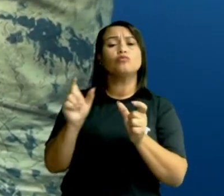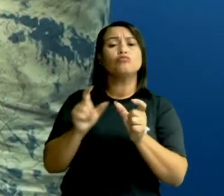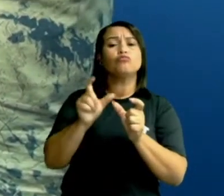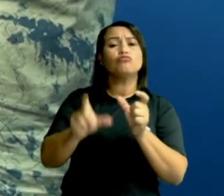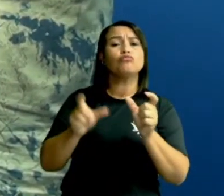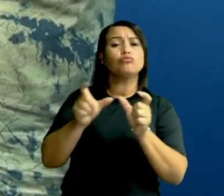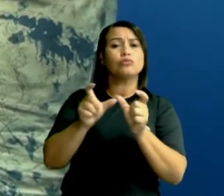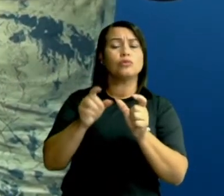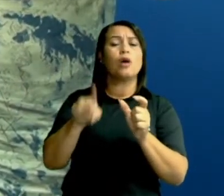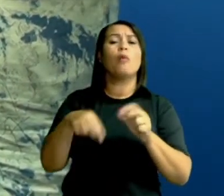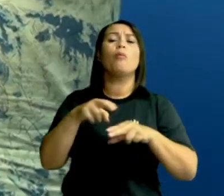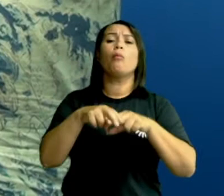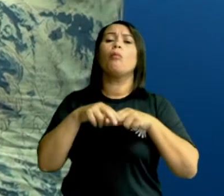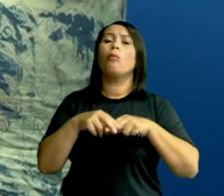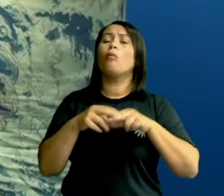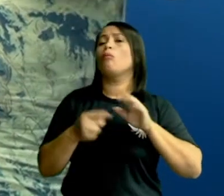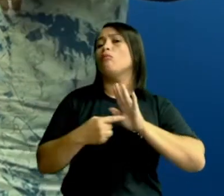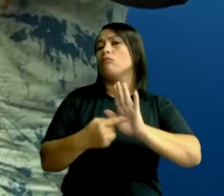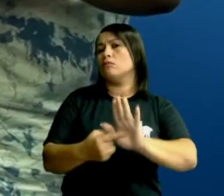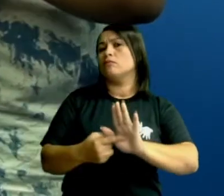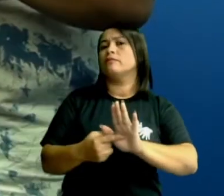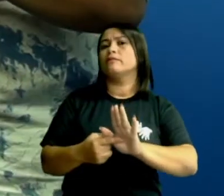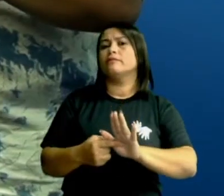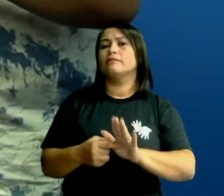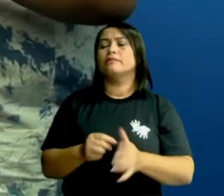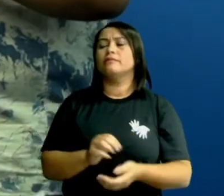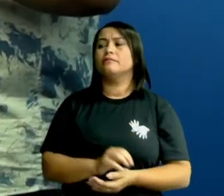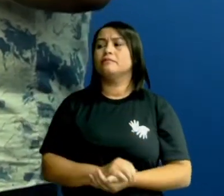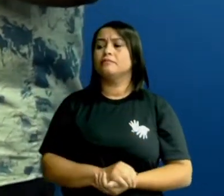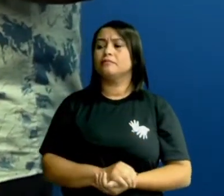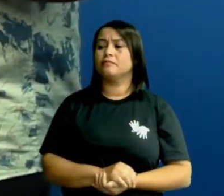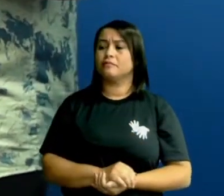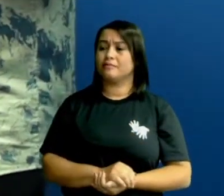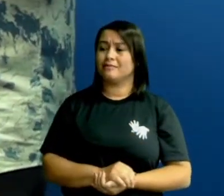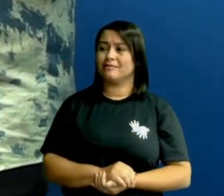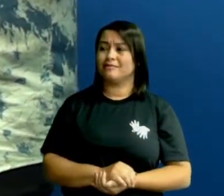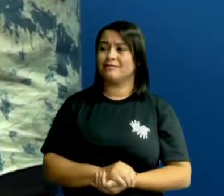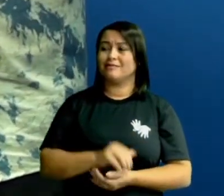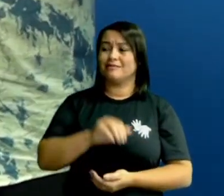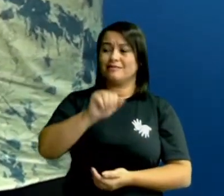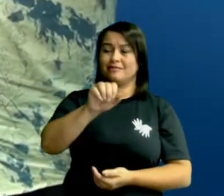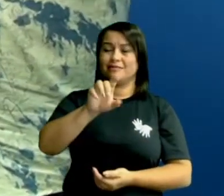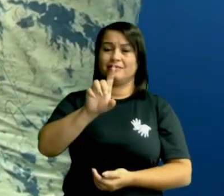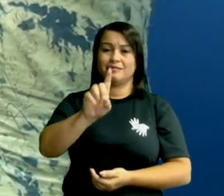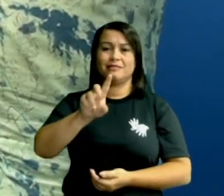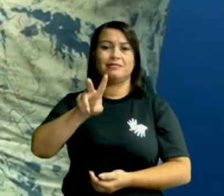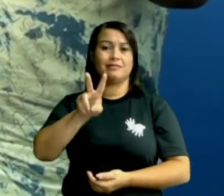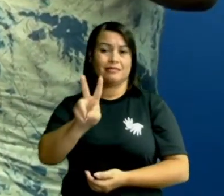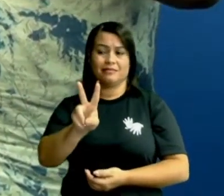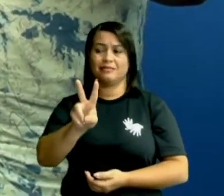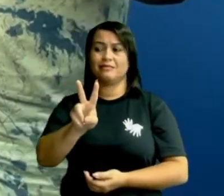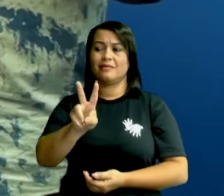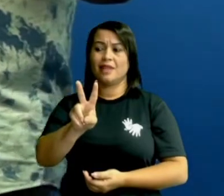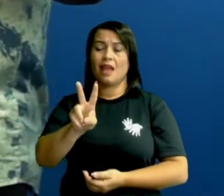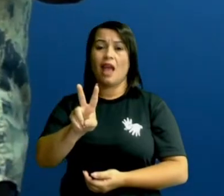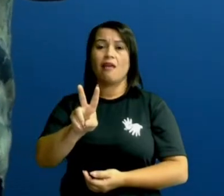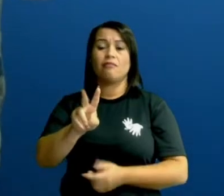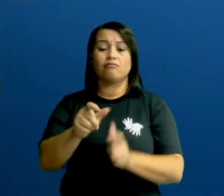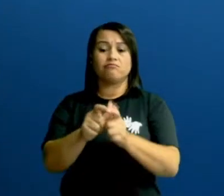motivo ou a razão de algo. adjunto adverbial